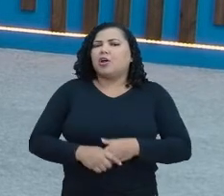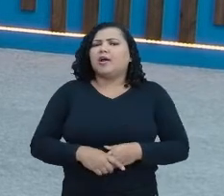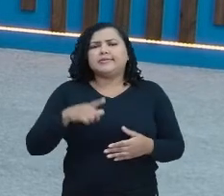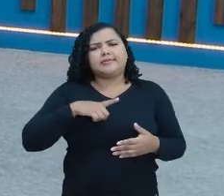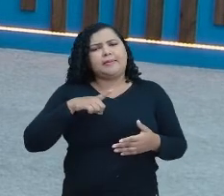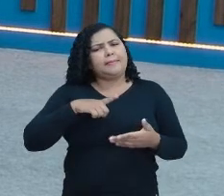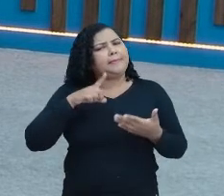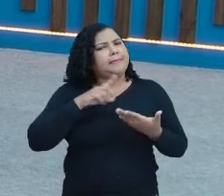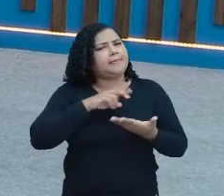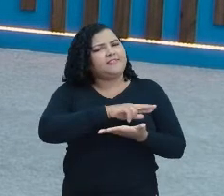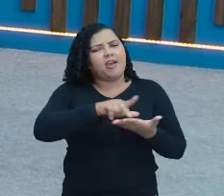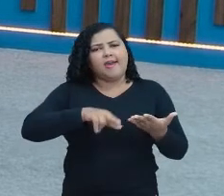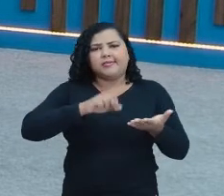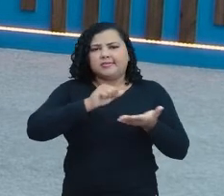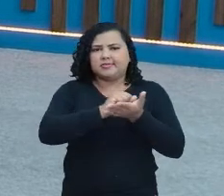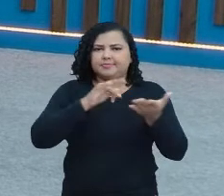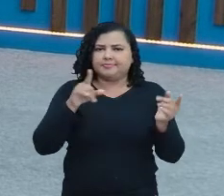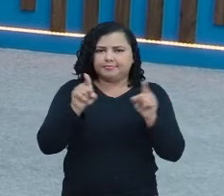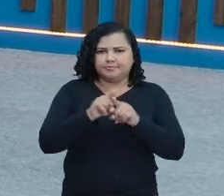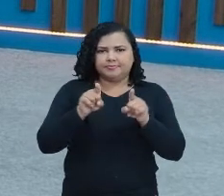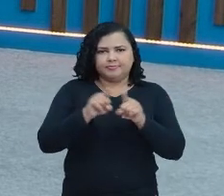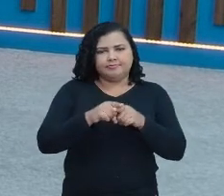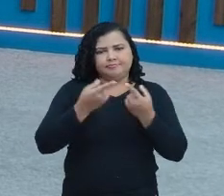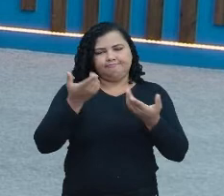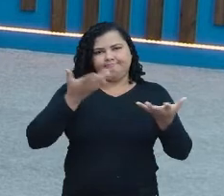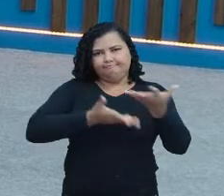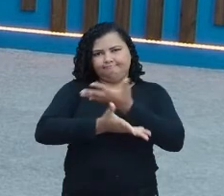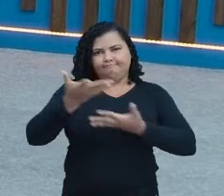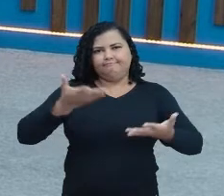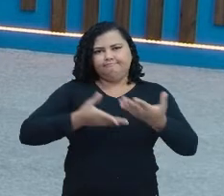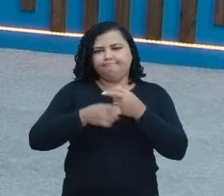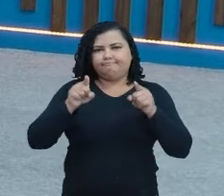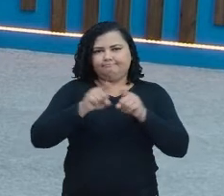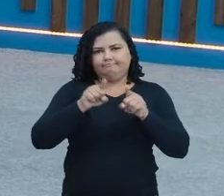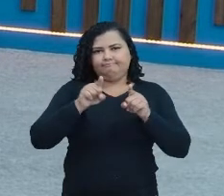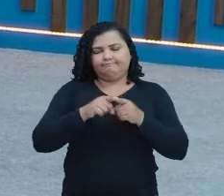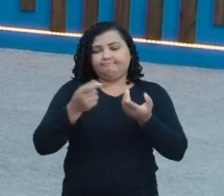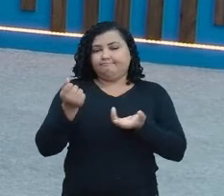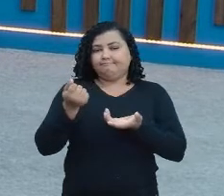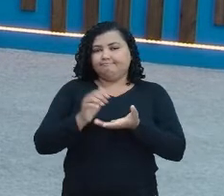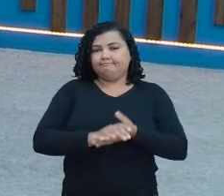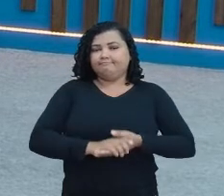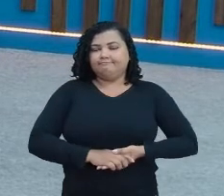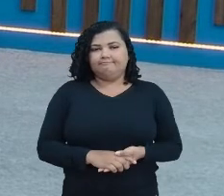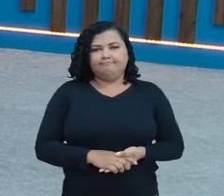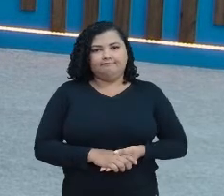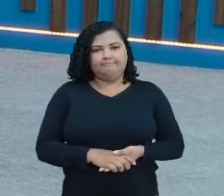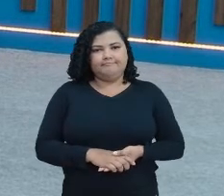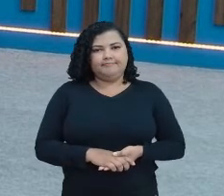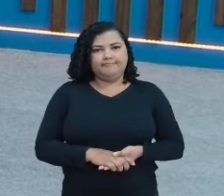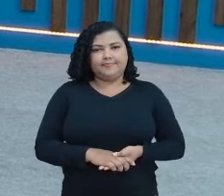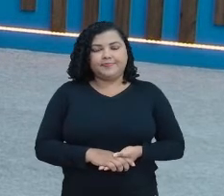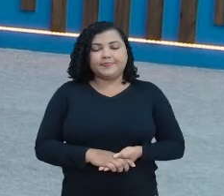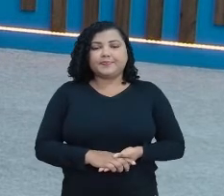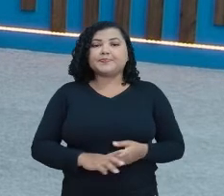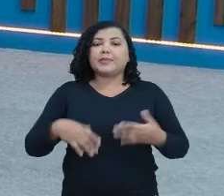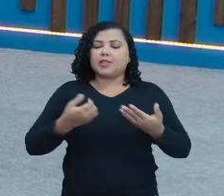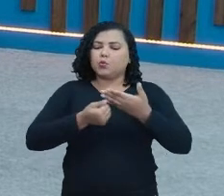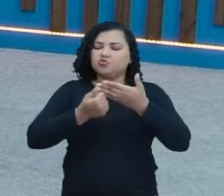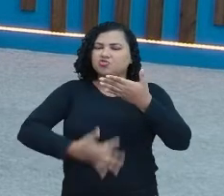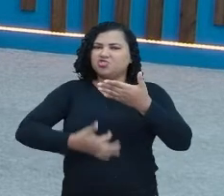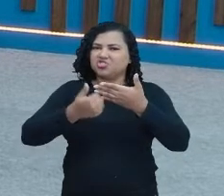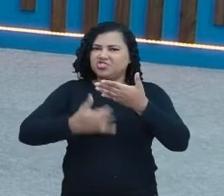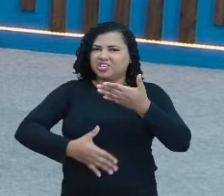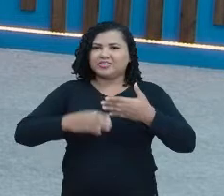diversas atividades e interações, como, por exemplo, o chat. E esse chat vai ser o